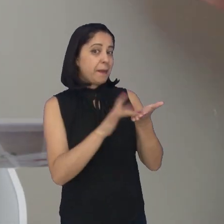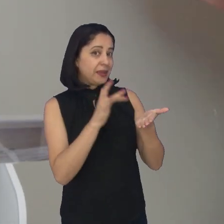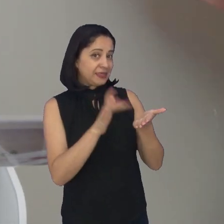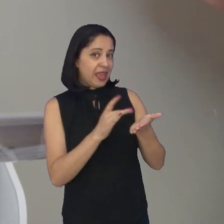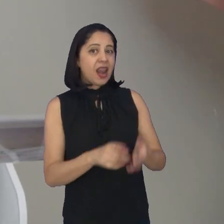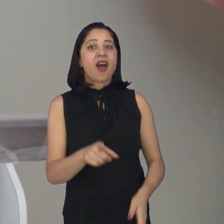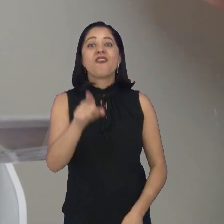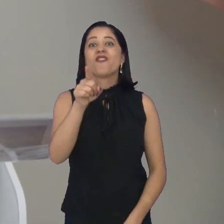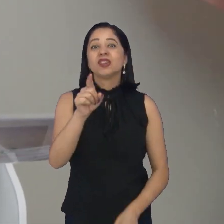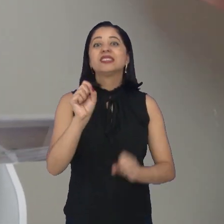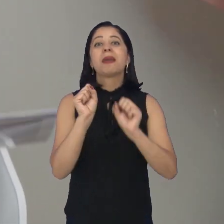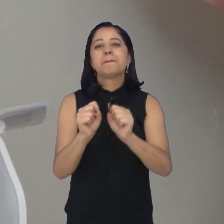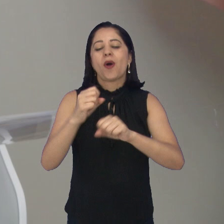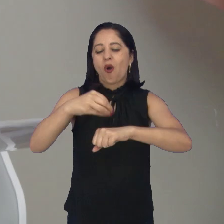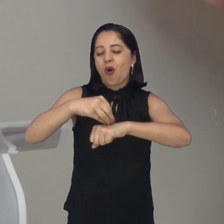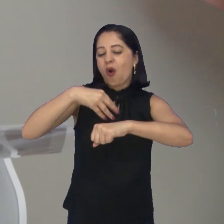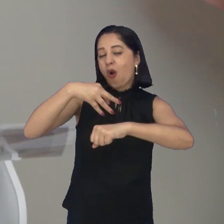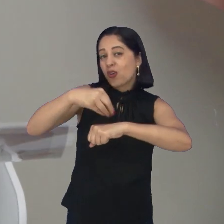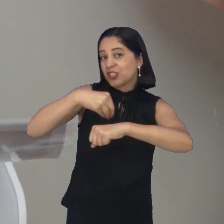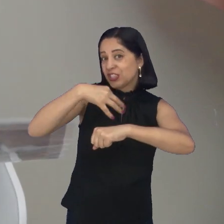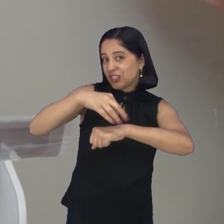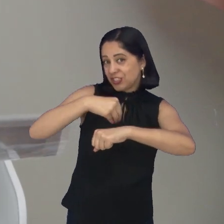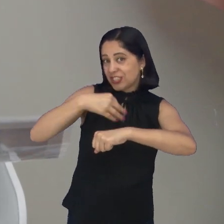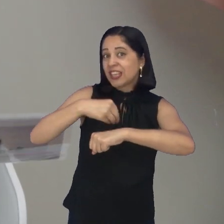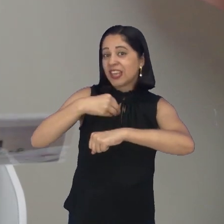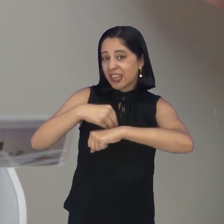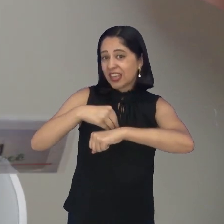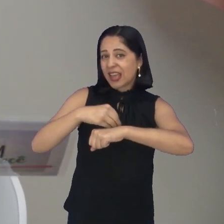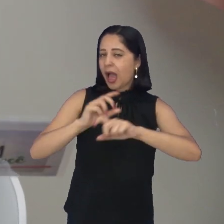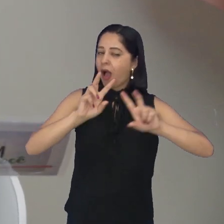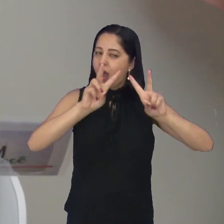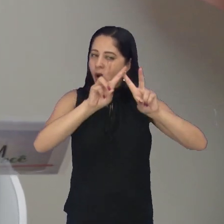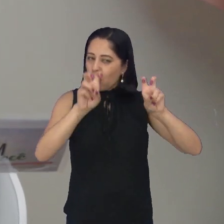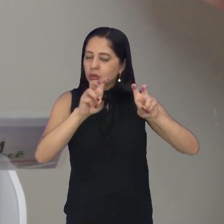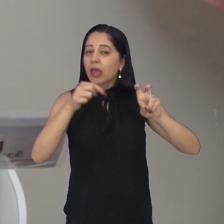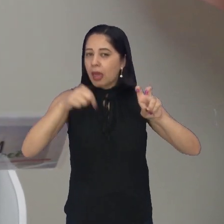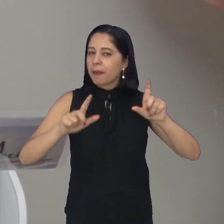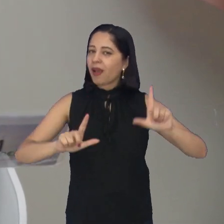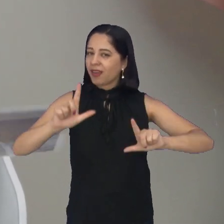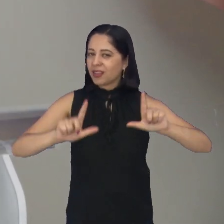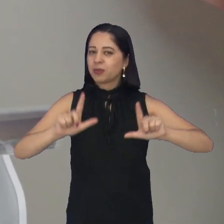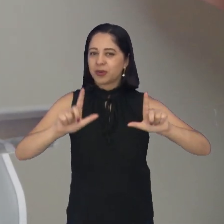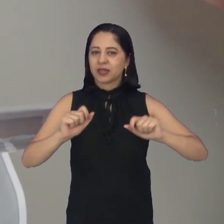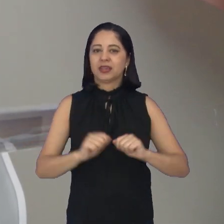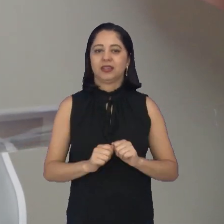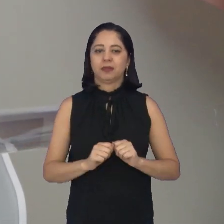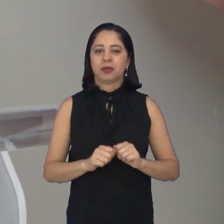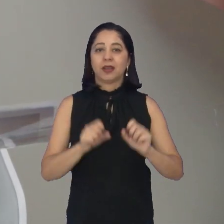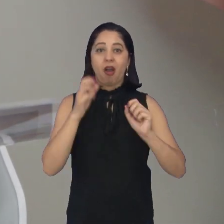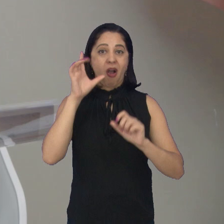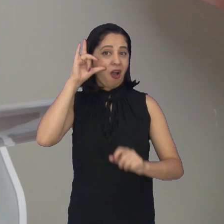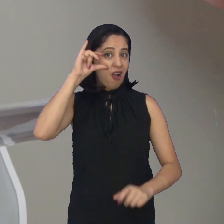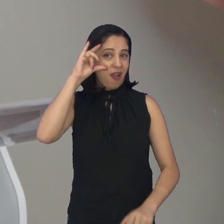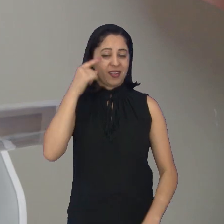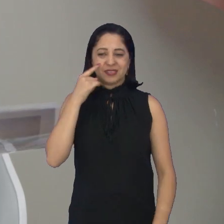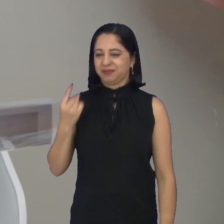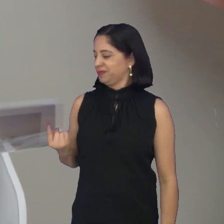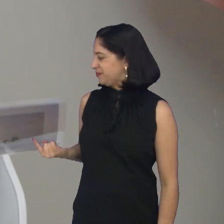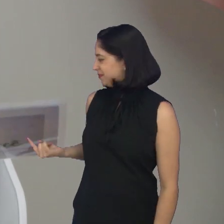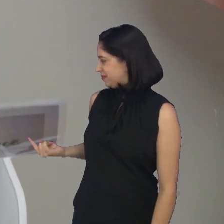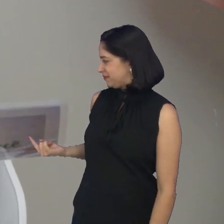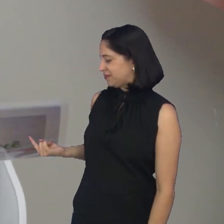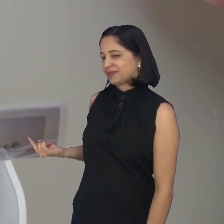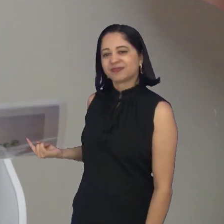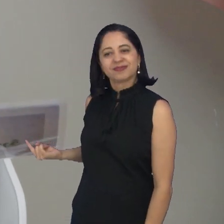você pode sugerir temas e especialista para participar aqui do nosso programa, do De Bem Com Você, por meio do nosso Instagram.